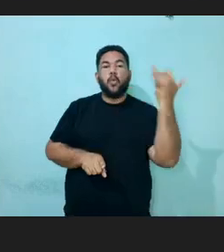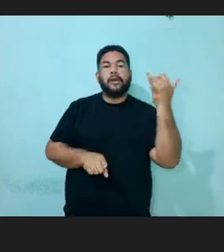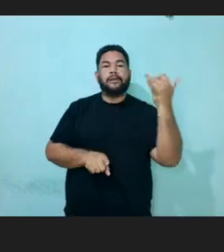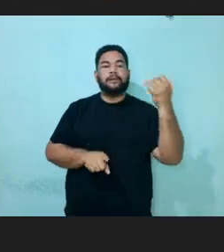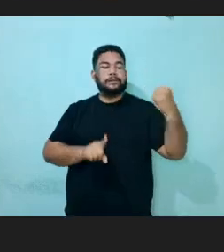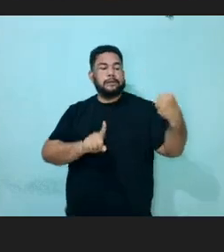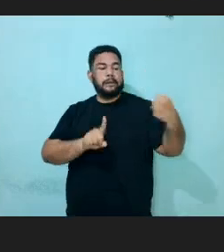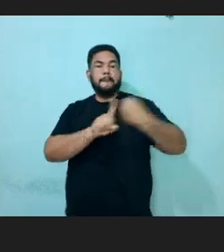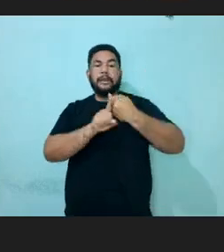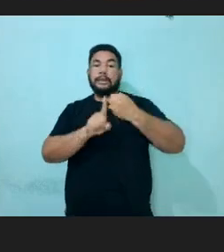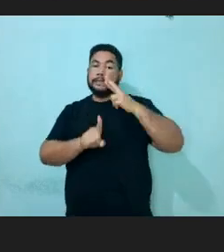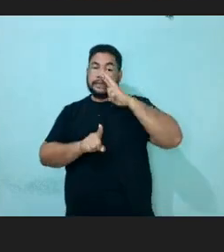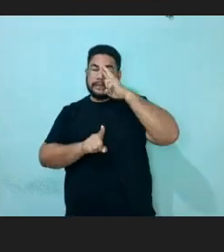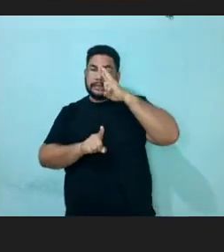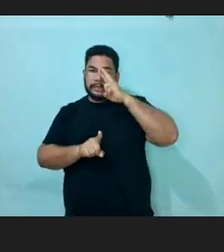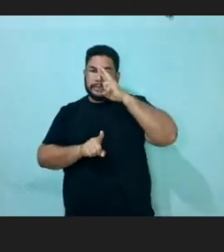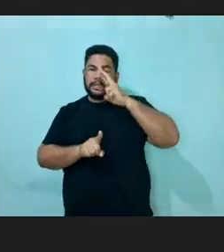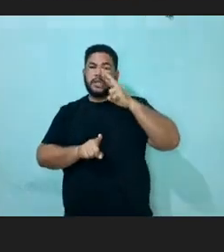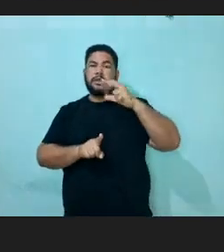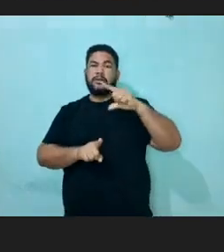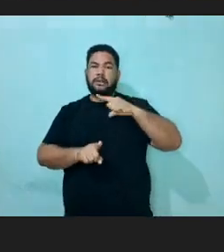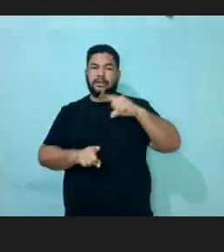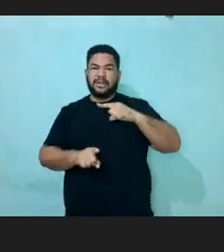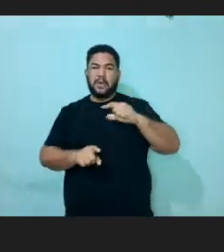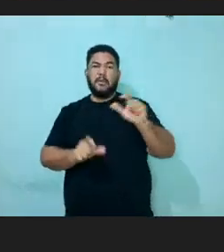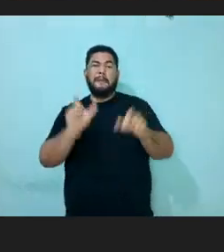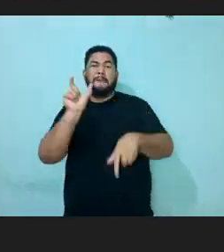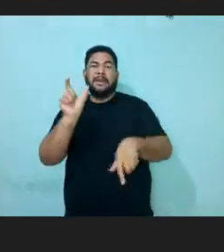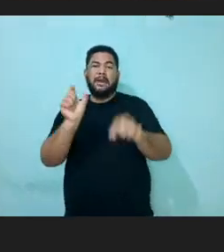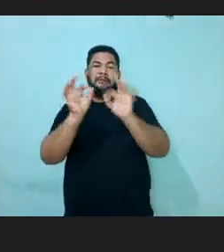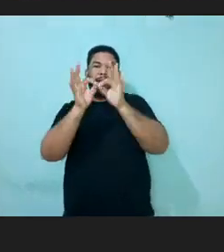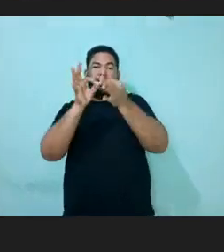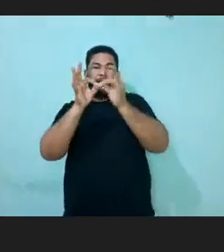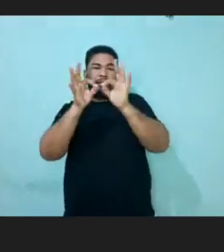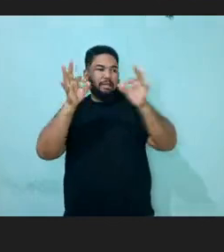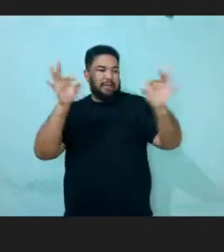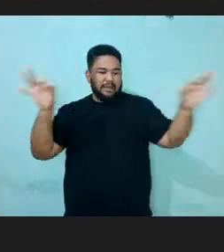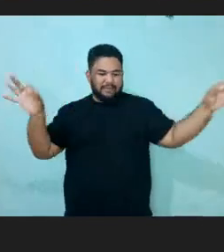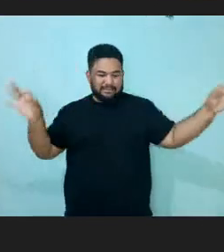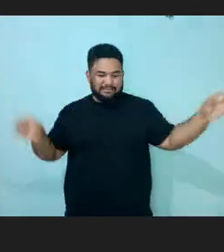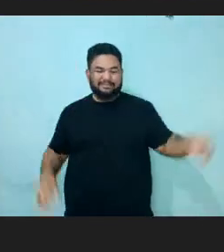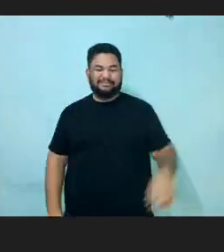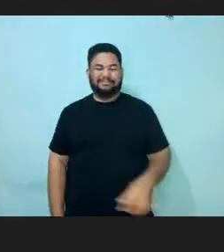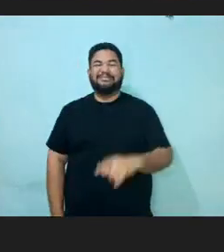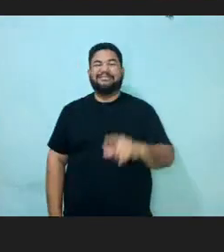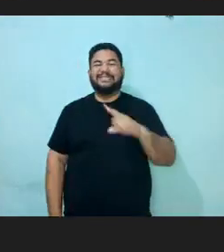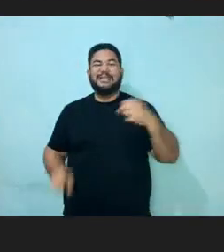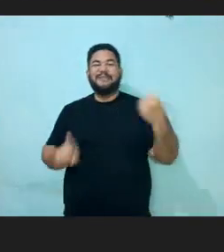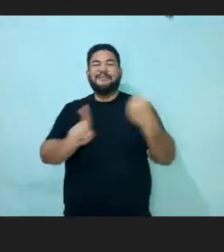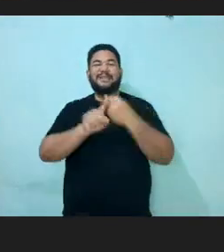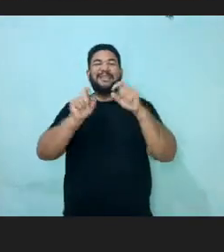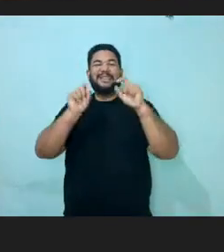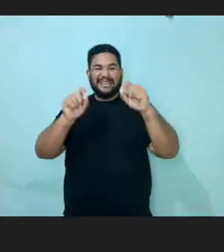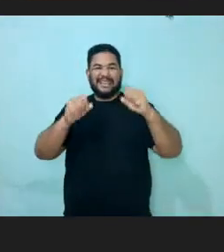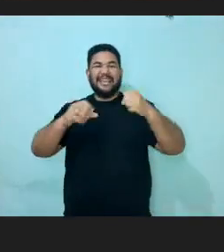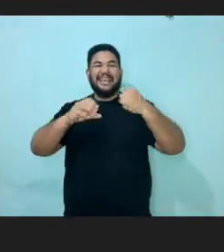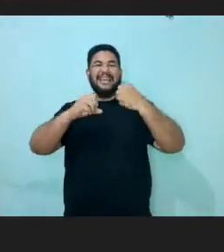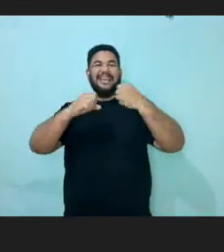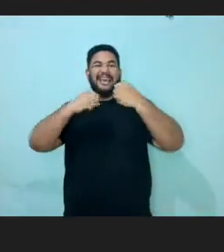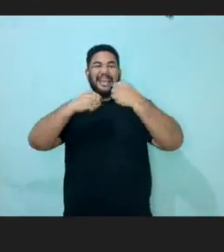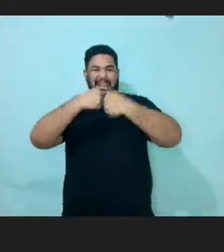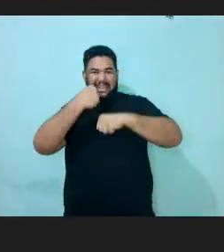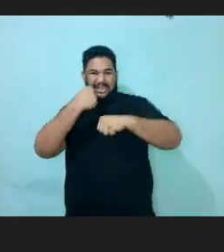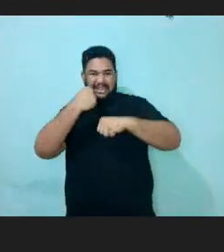lesões osteomioarticulares, é uma palavra grande isso, né? Para as lesões, né, do corpo,